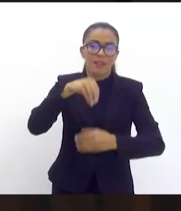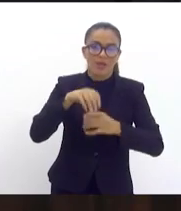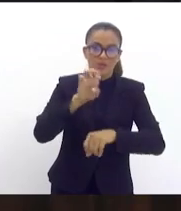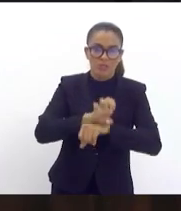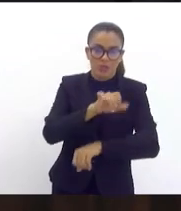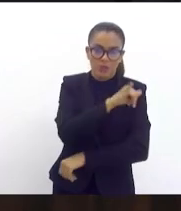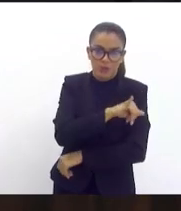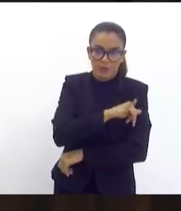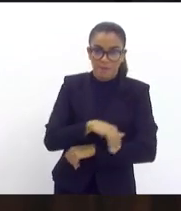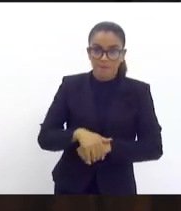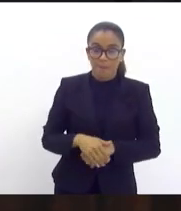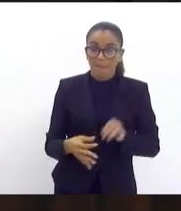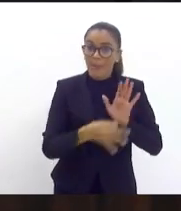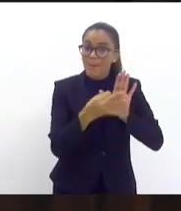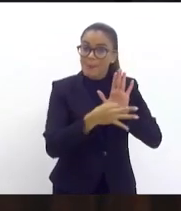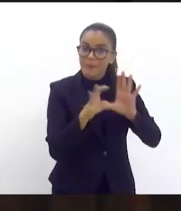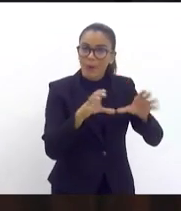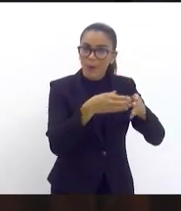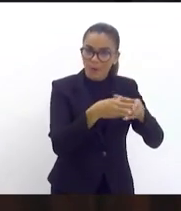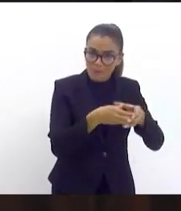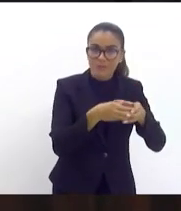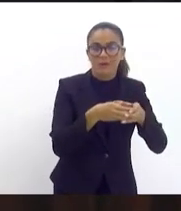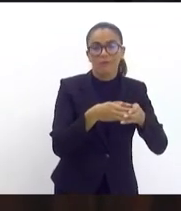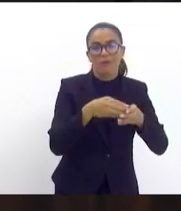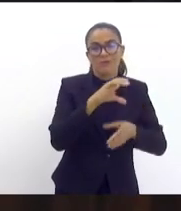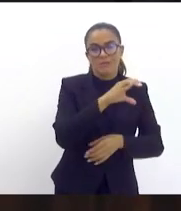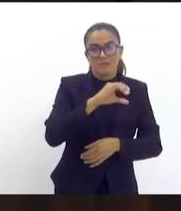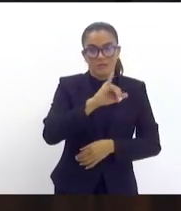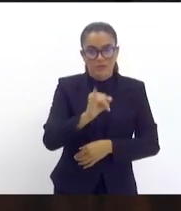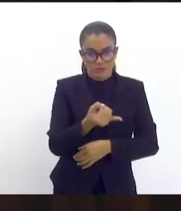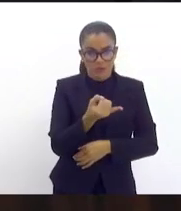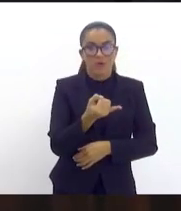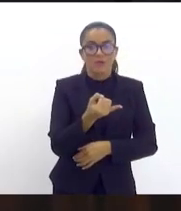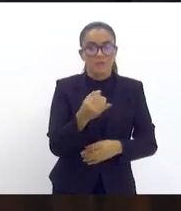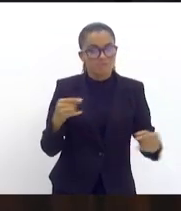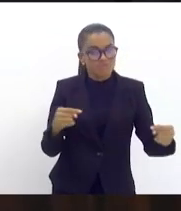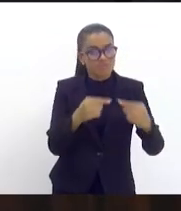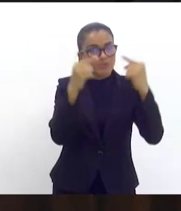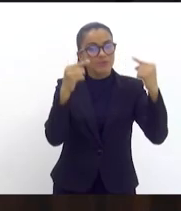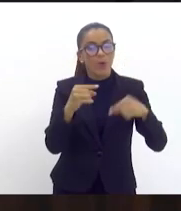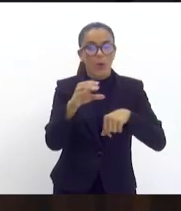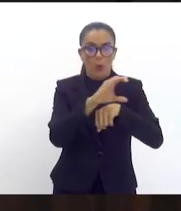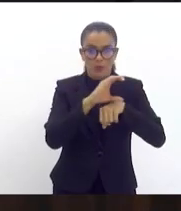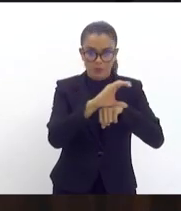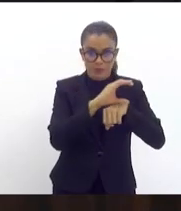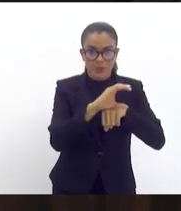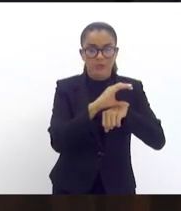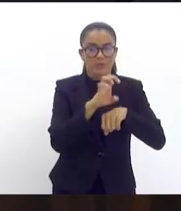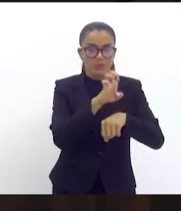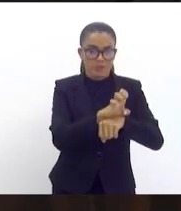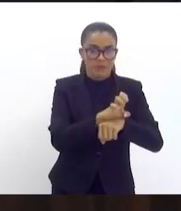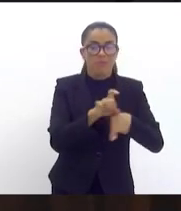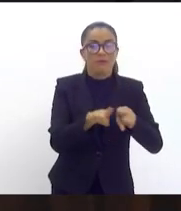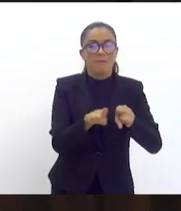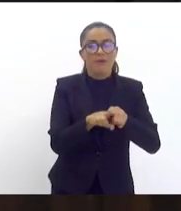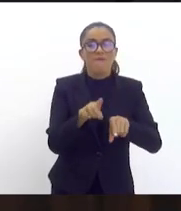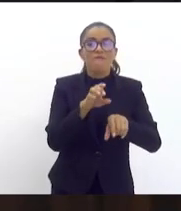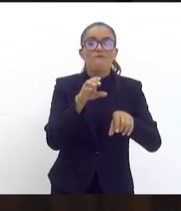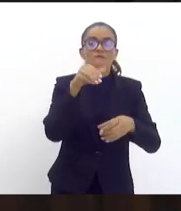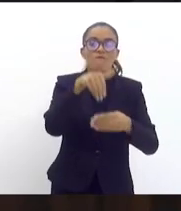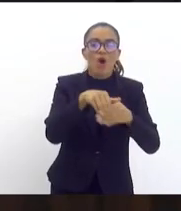Janeiro. Pareceres das comissões Constituição e Justiça pela constitucionalidade, com voto em separado